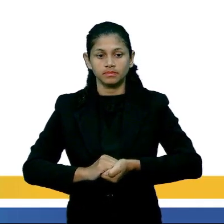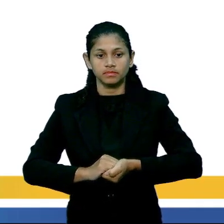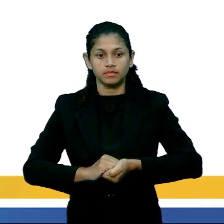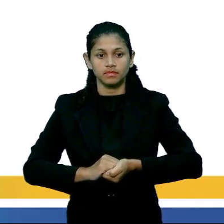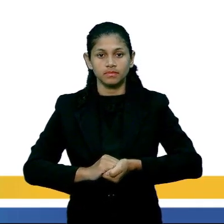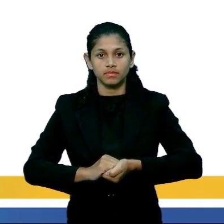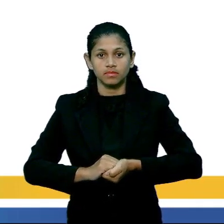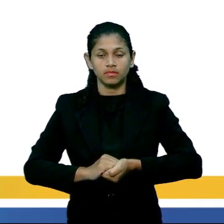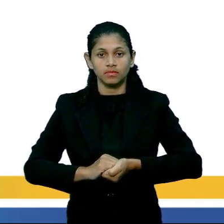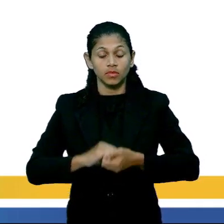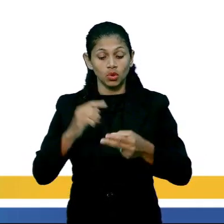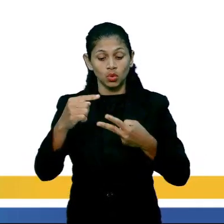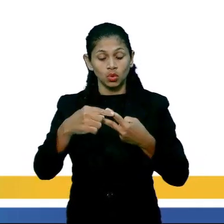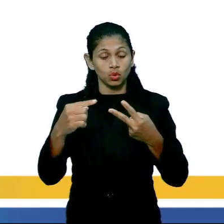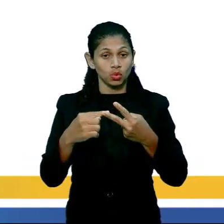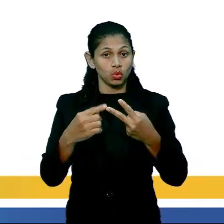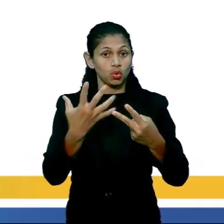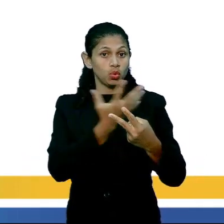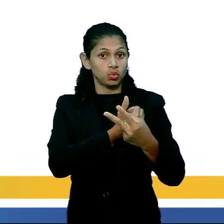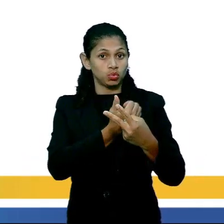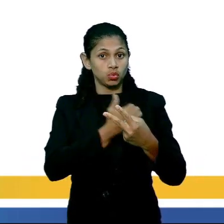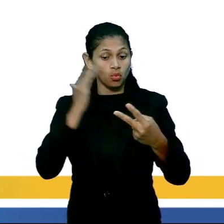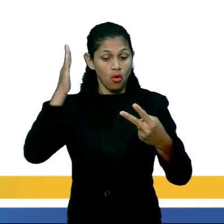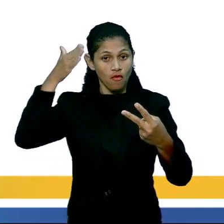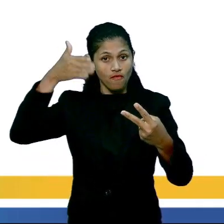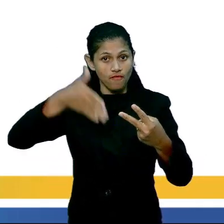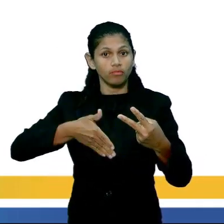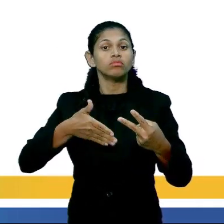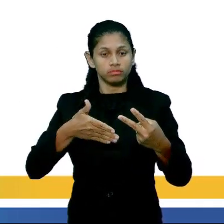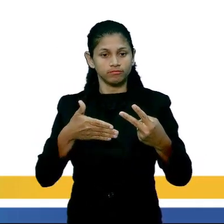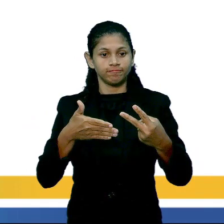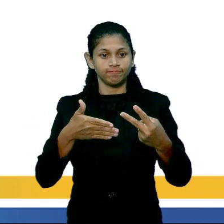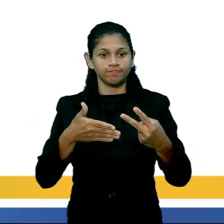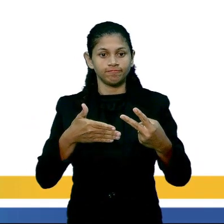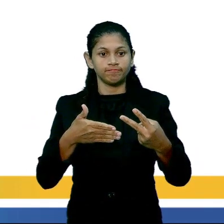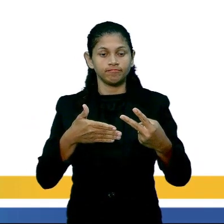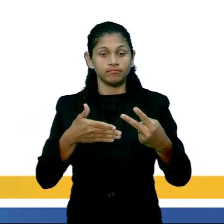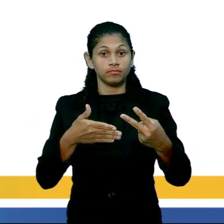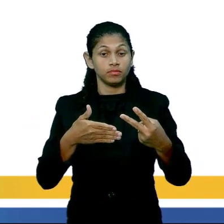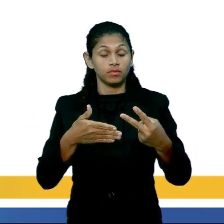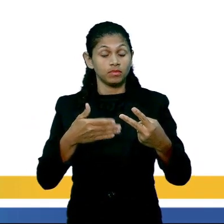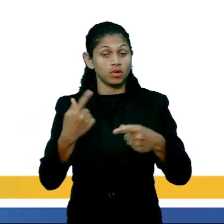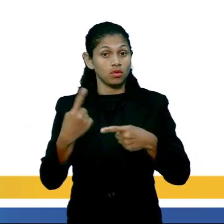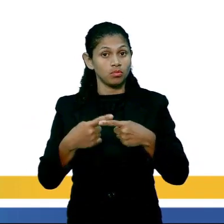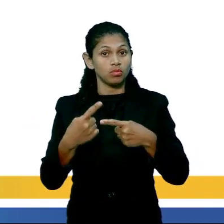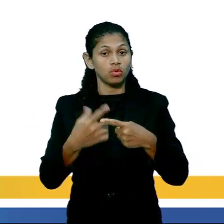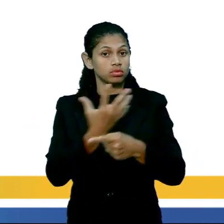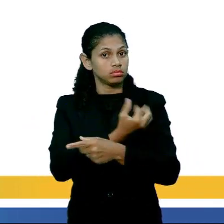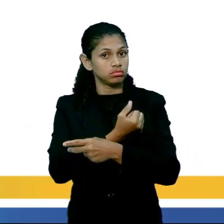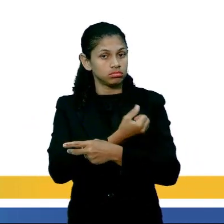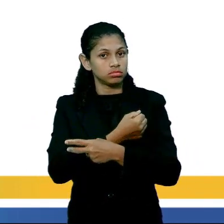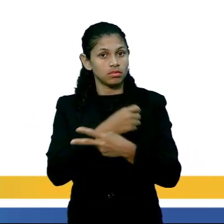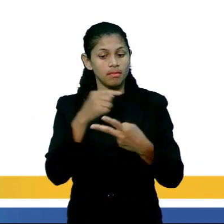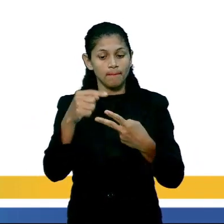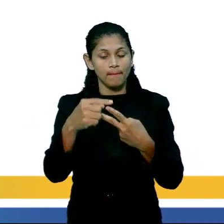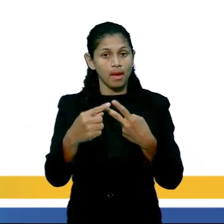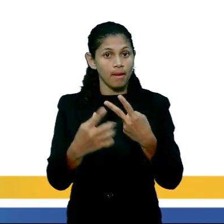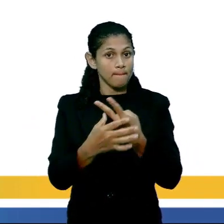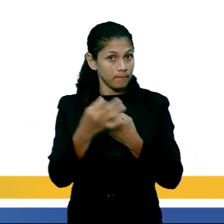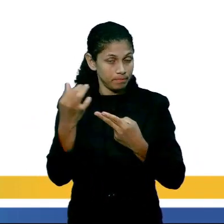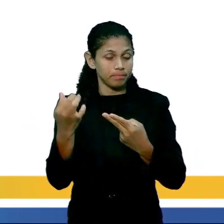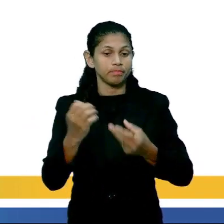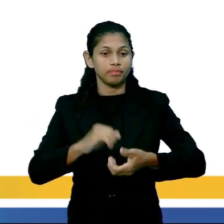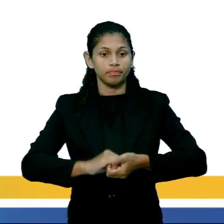os dois centrais porque a quantidade de número deu par Então vamos lá 1,94